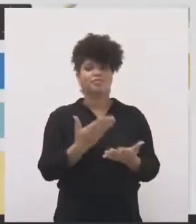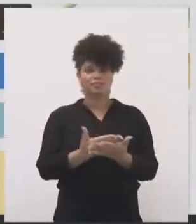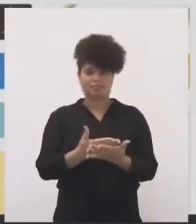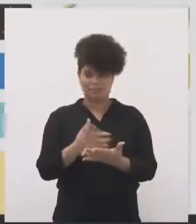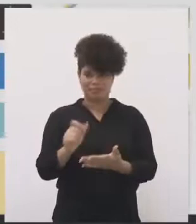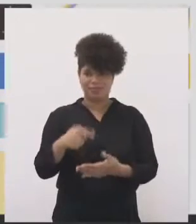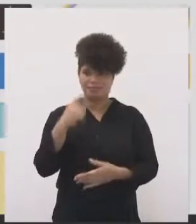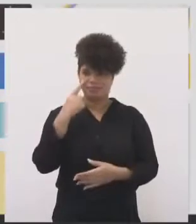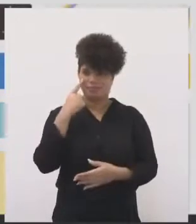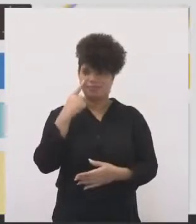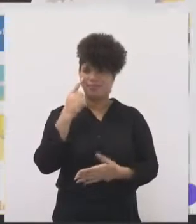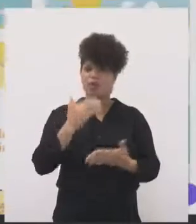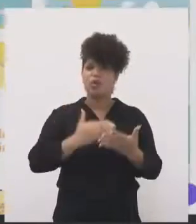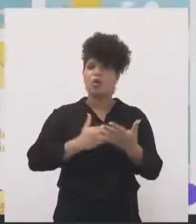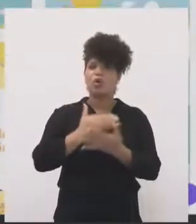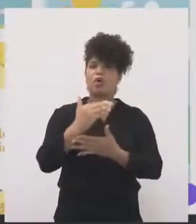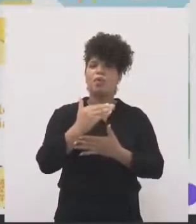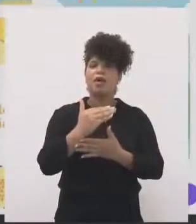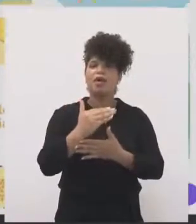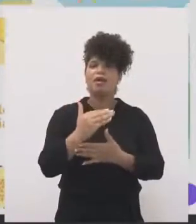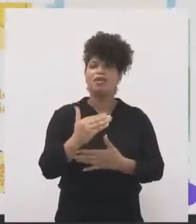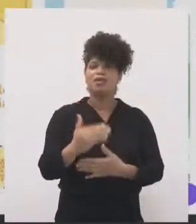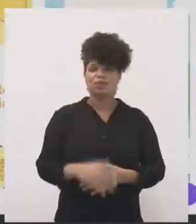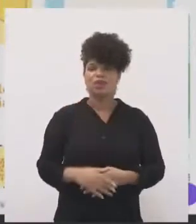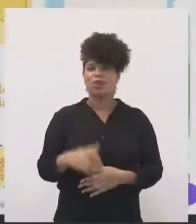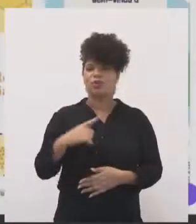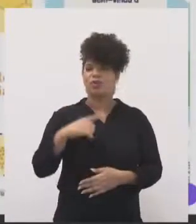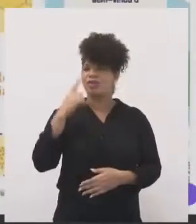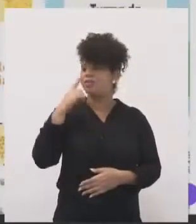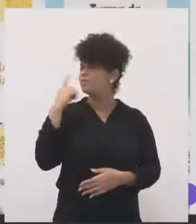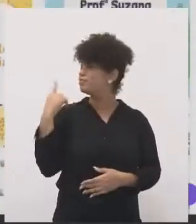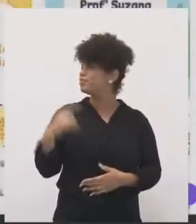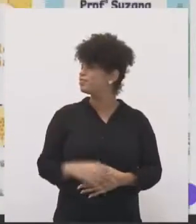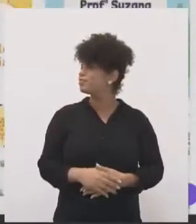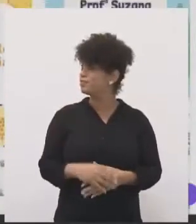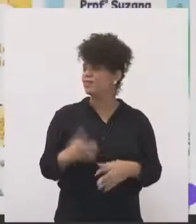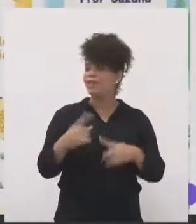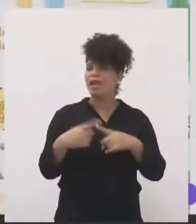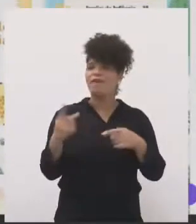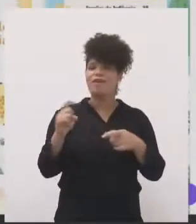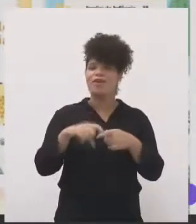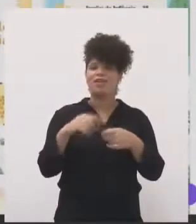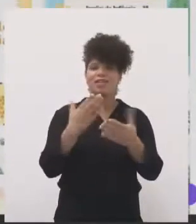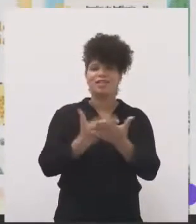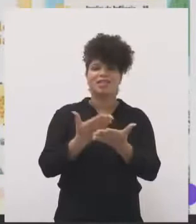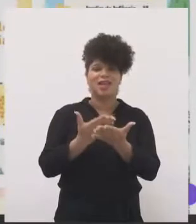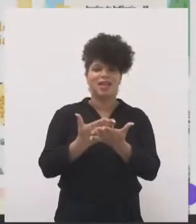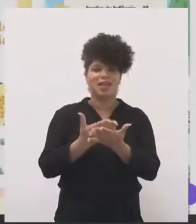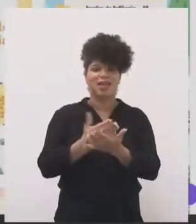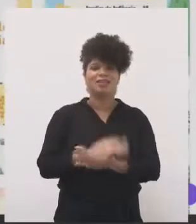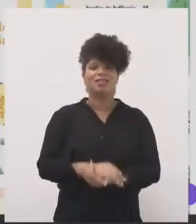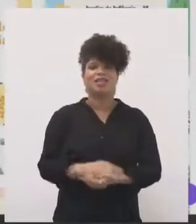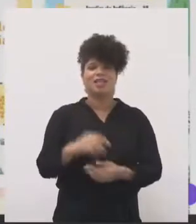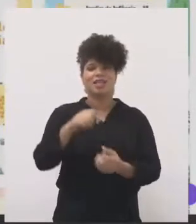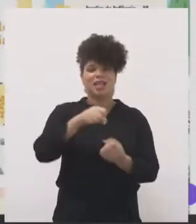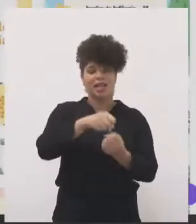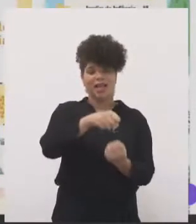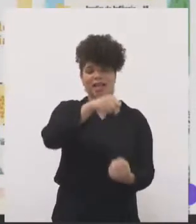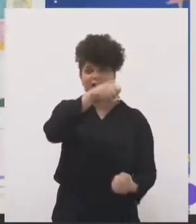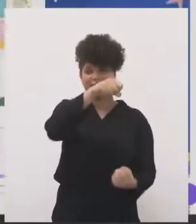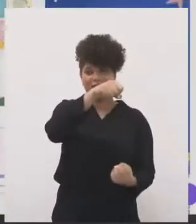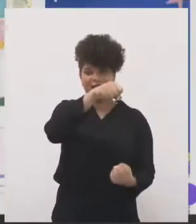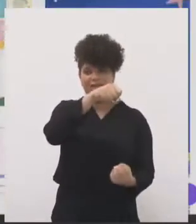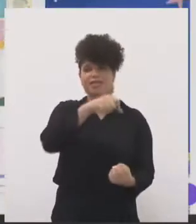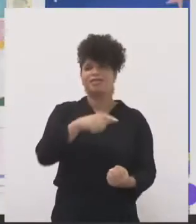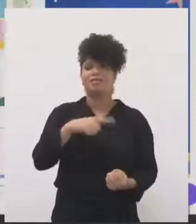esse kit lá no começo do ano para os voltas aulas. Nesse kit tem alguns cartazes que os professores